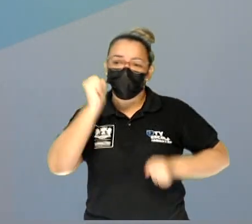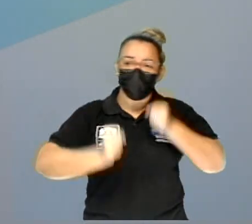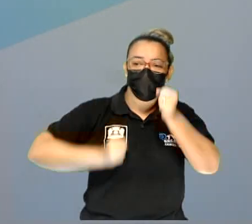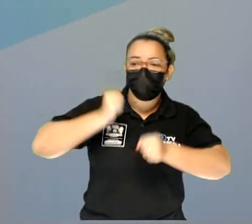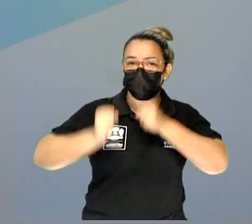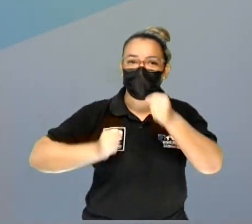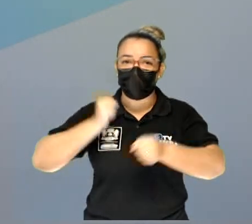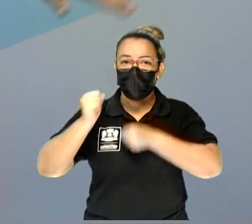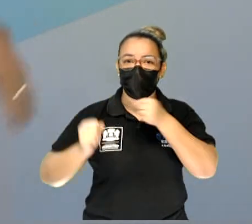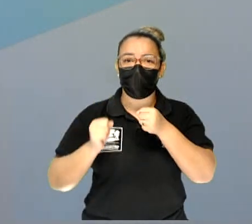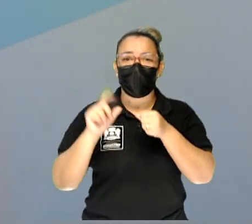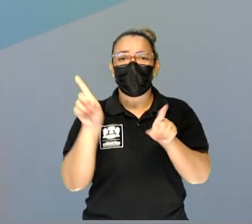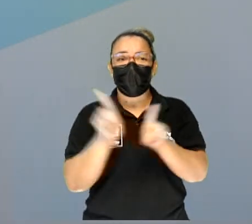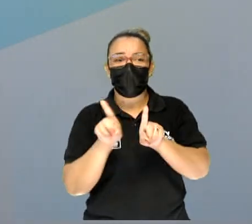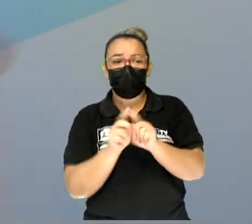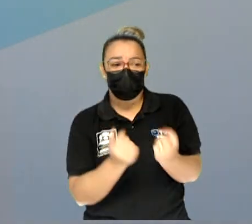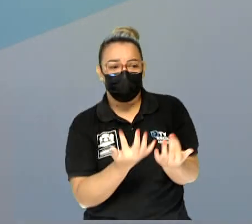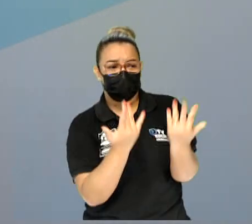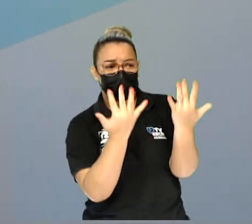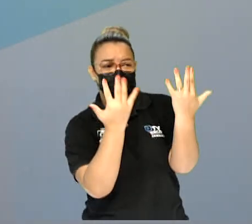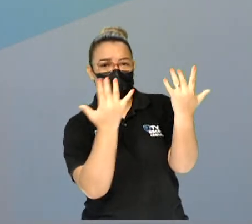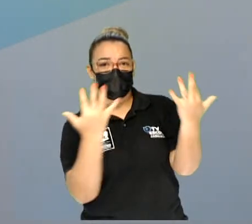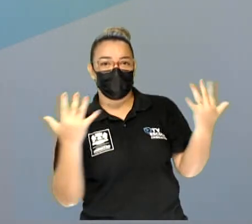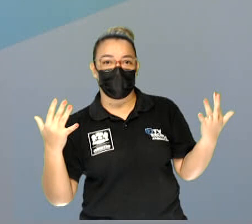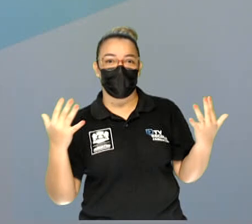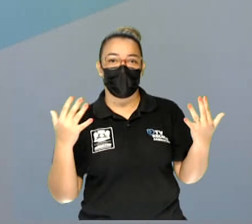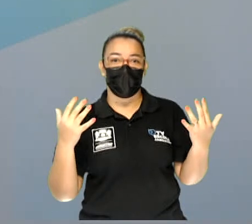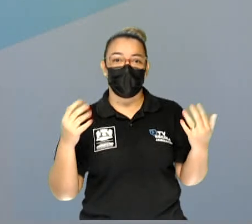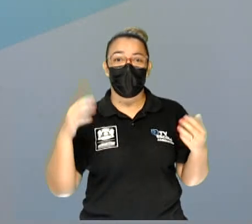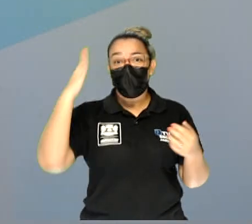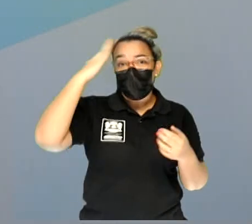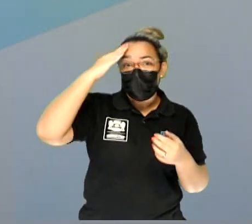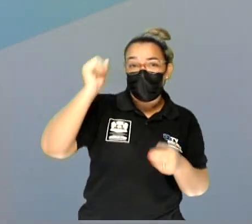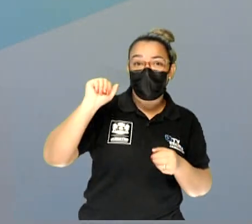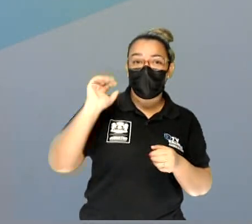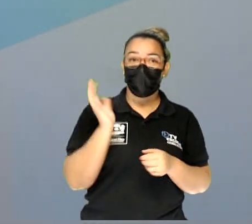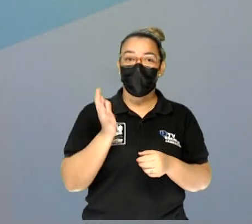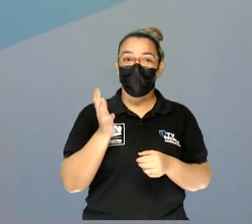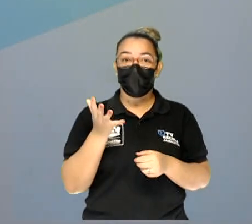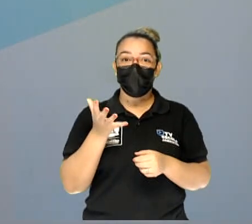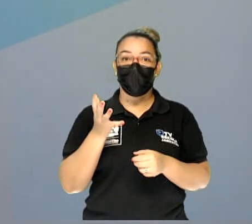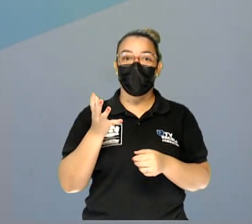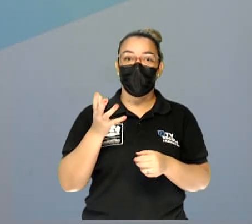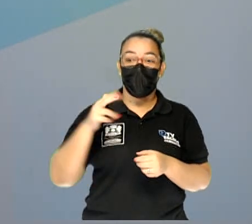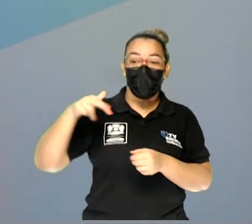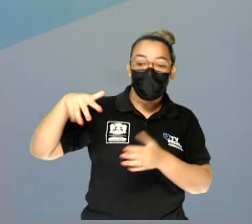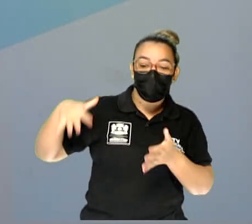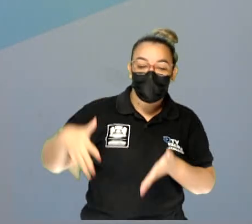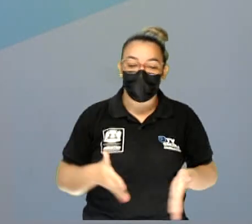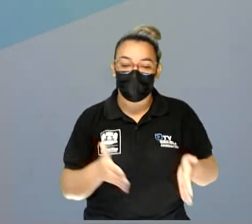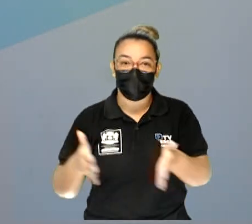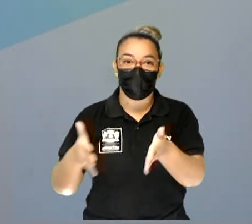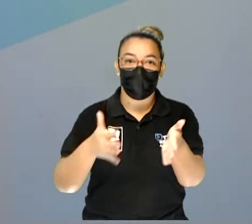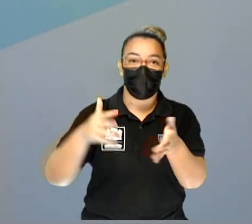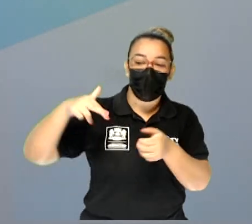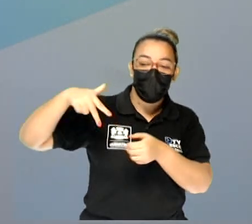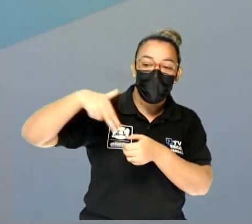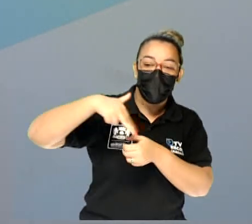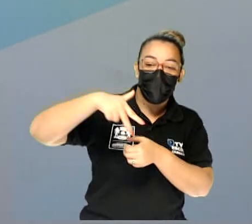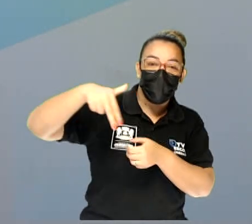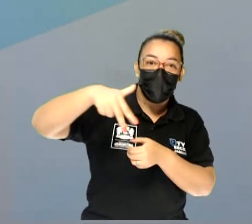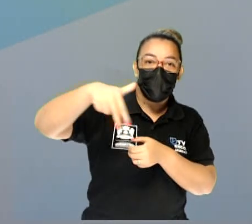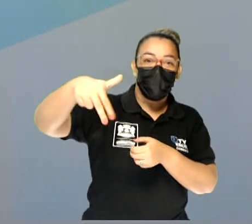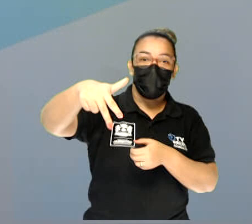um matagal cobrindo, para eles era fácil. Eles já sabiam, então eles passaram e atravessaram o matagal, atravessaram